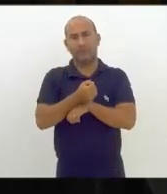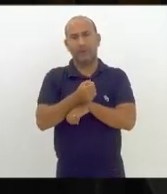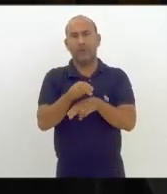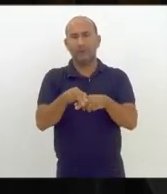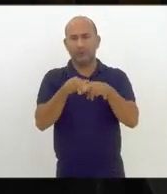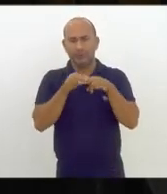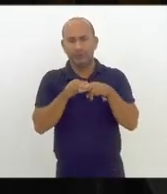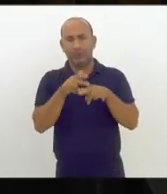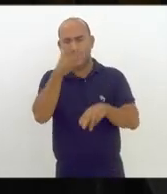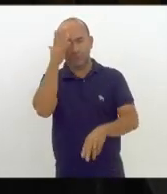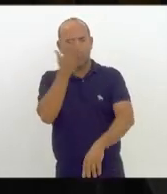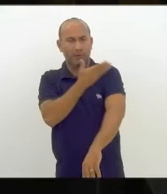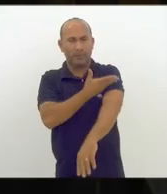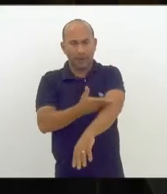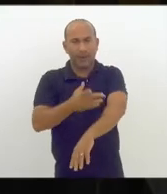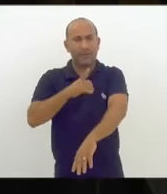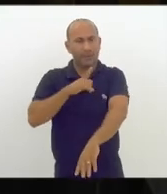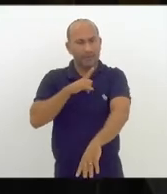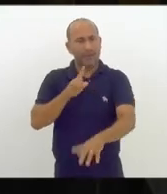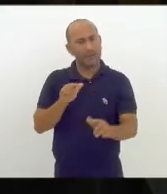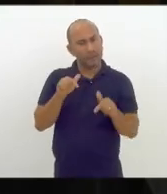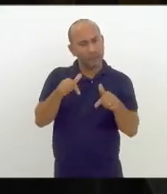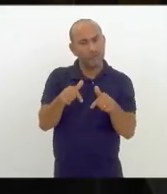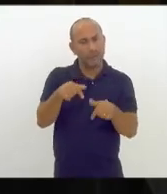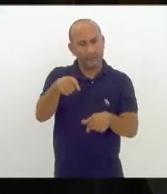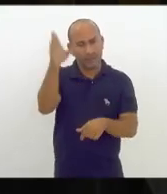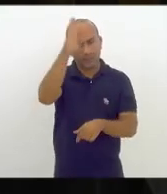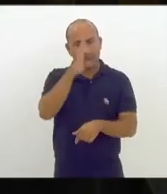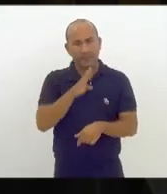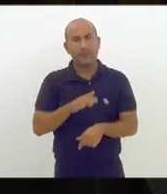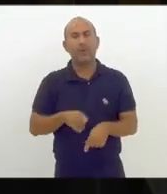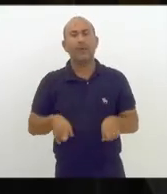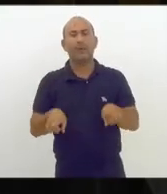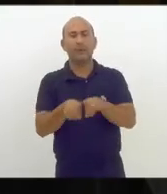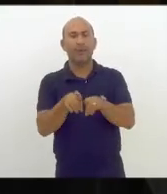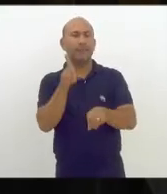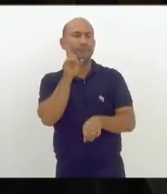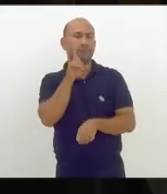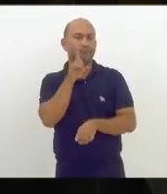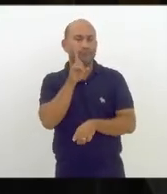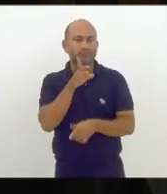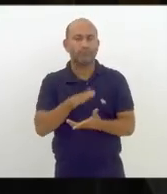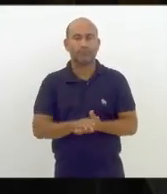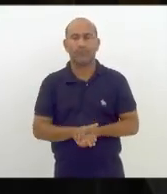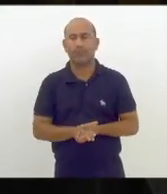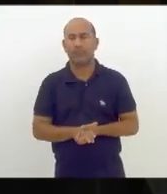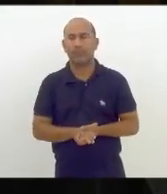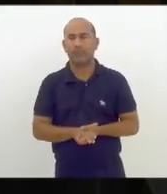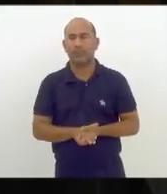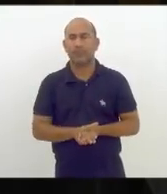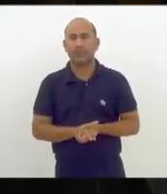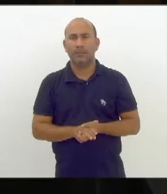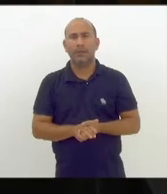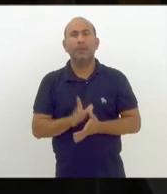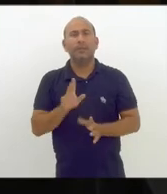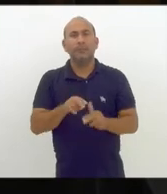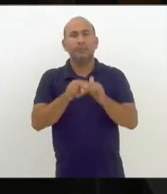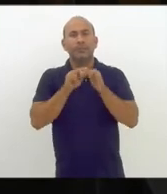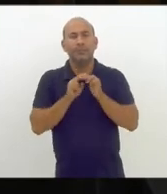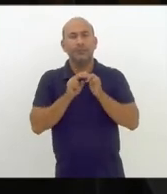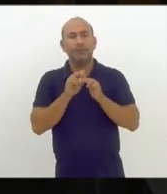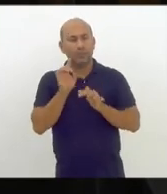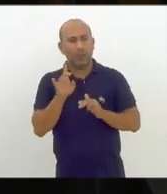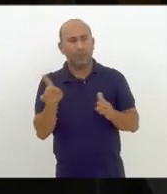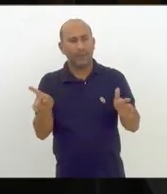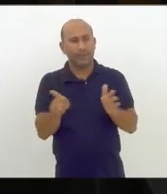brancos tiveram seus papéis no Brasil e nos Estados Unidos, por exemplo, também. Né? E o Holocausto só interessa quem é judeu?